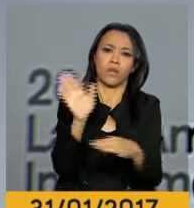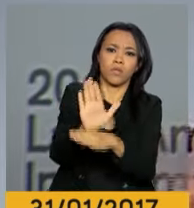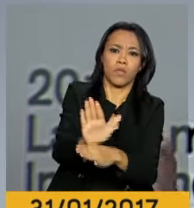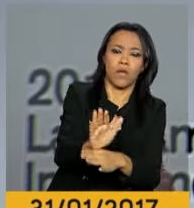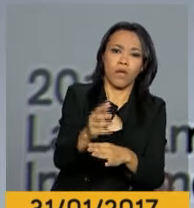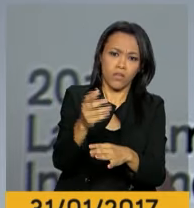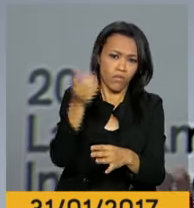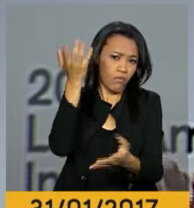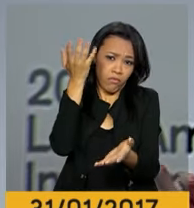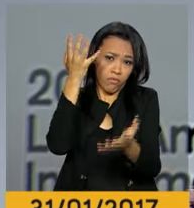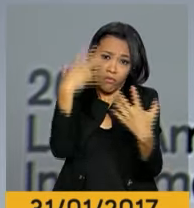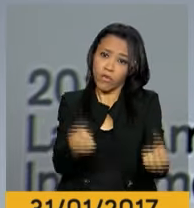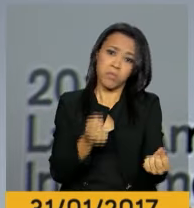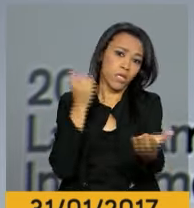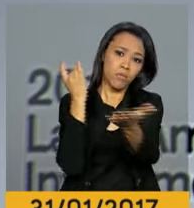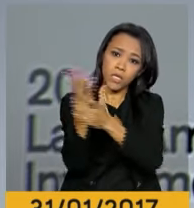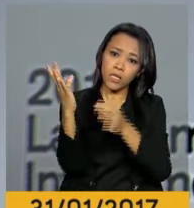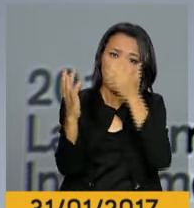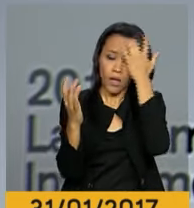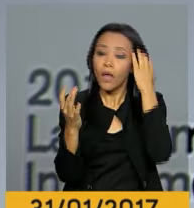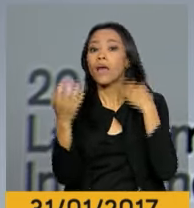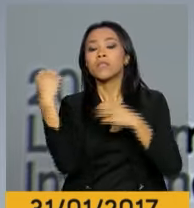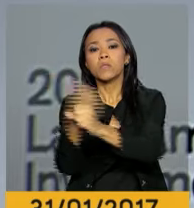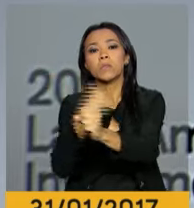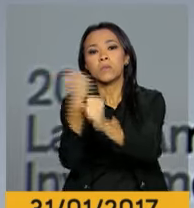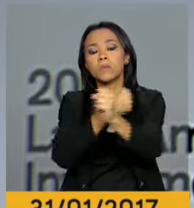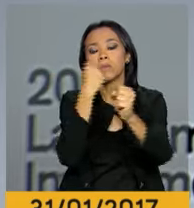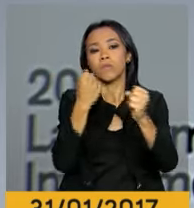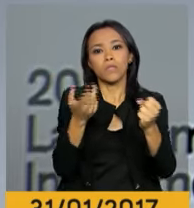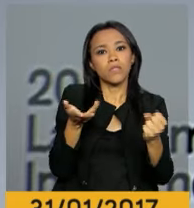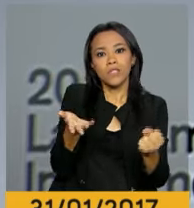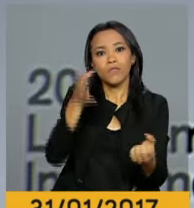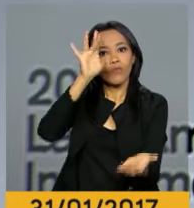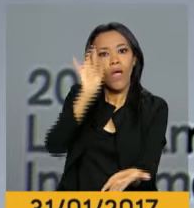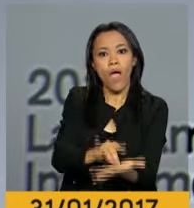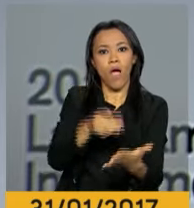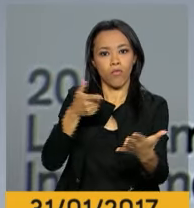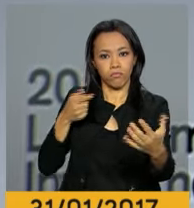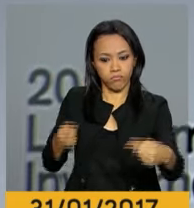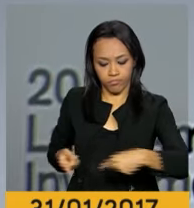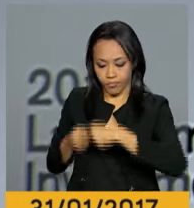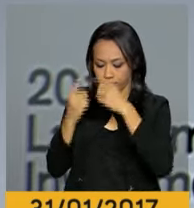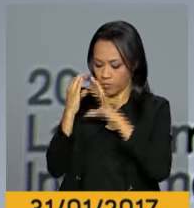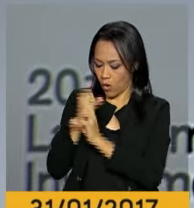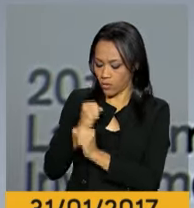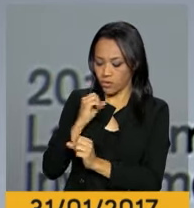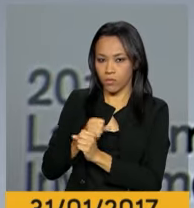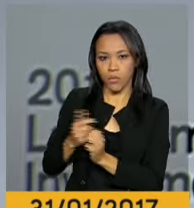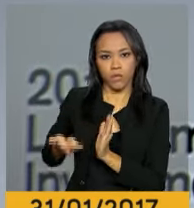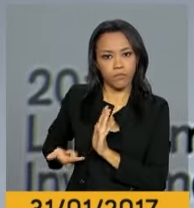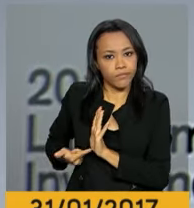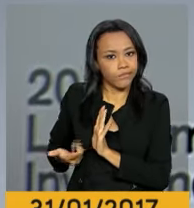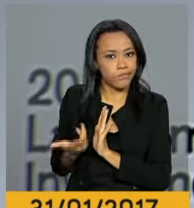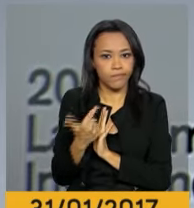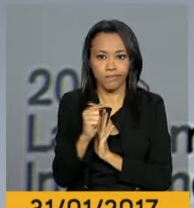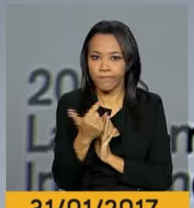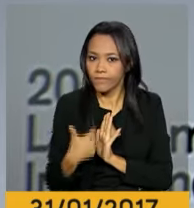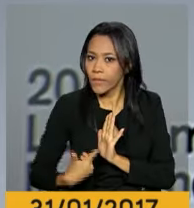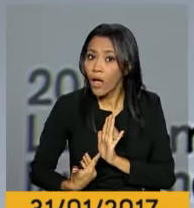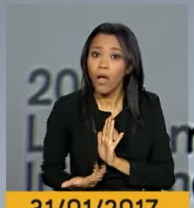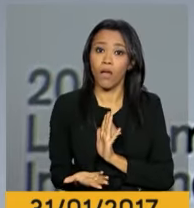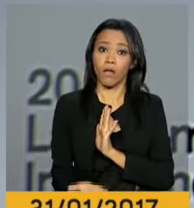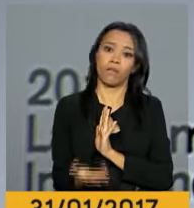e dizer vamos eliminar esta espécie de obra porque não é uma coisa Realista e compatível com as possibilidades